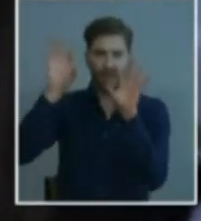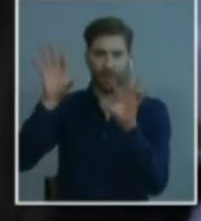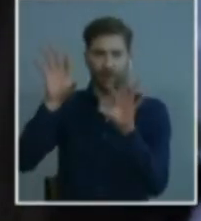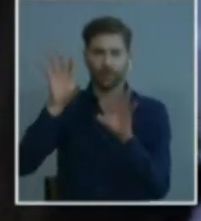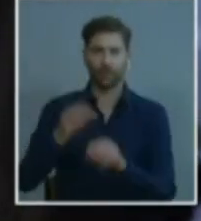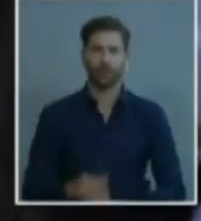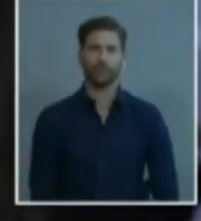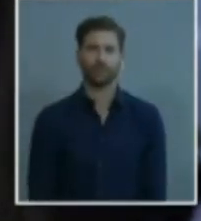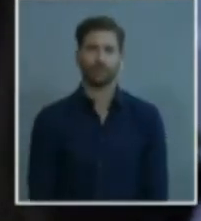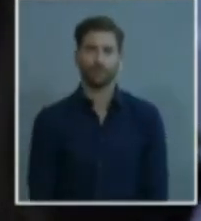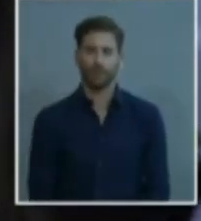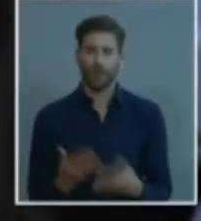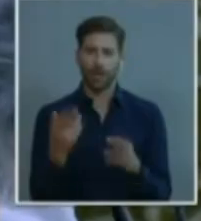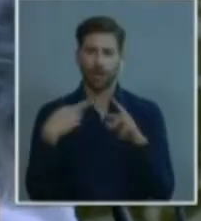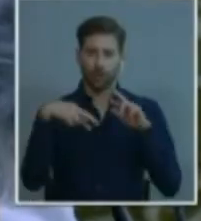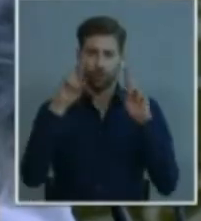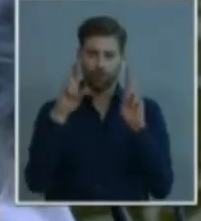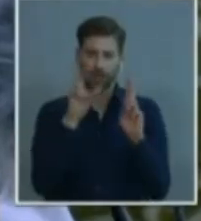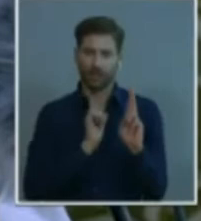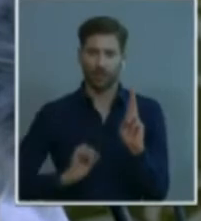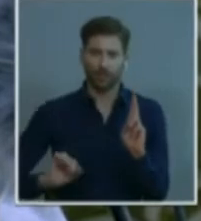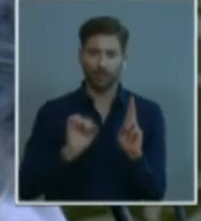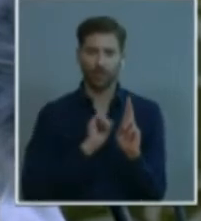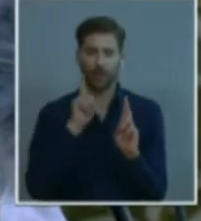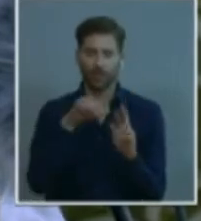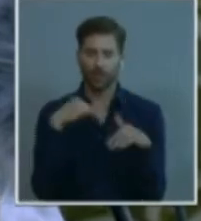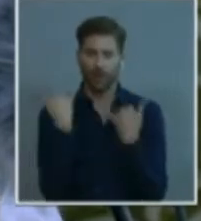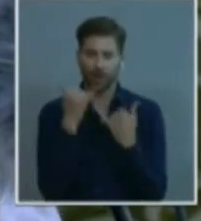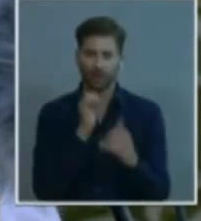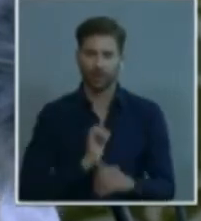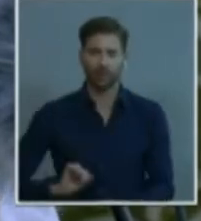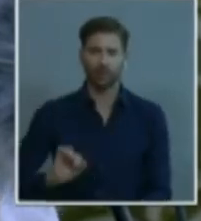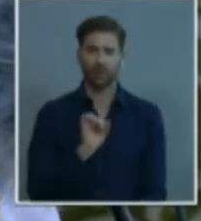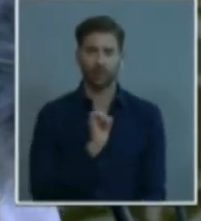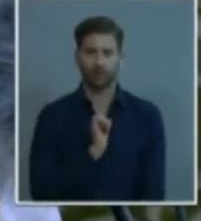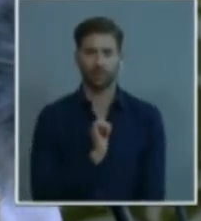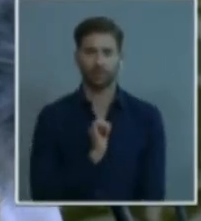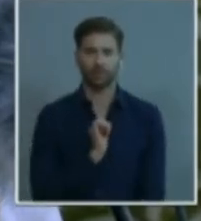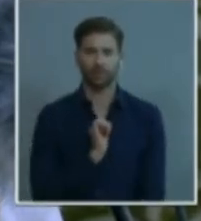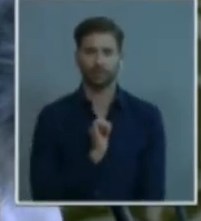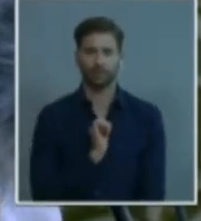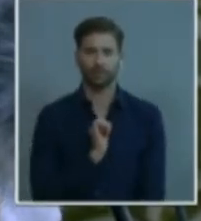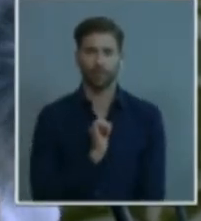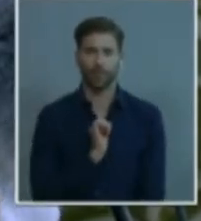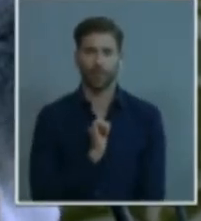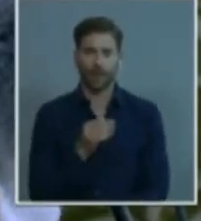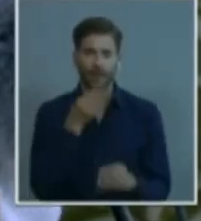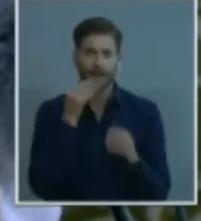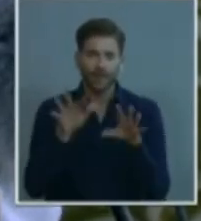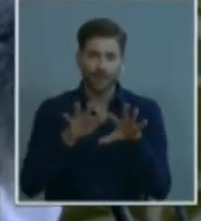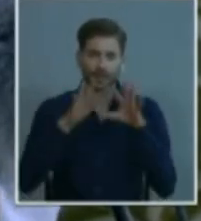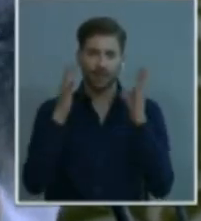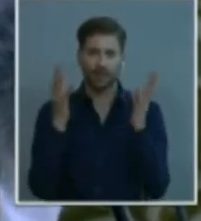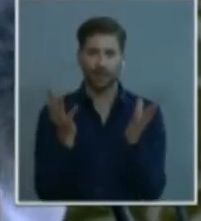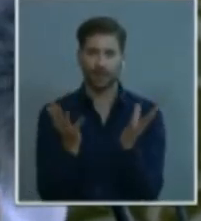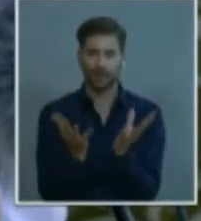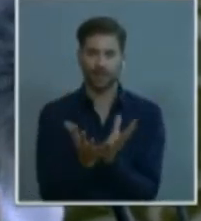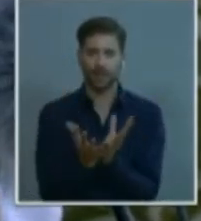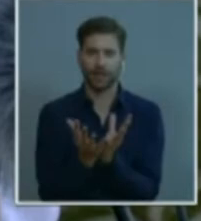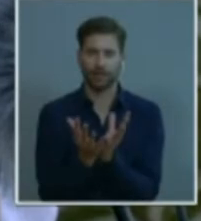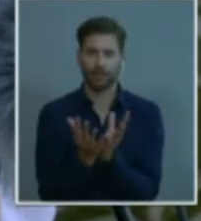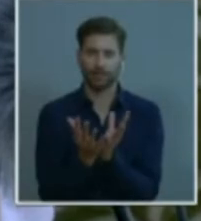a nossa esperança e a nossa alegria. Também, sobre a terra, nós